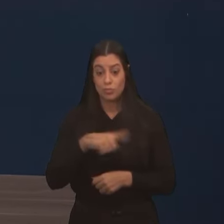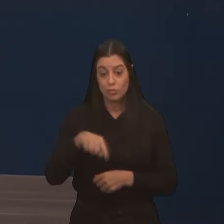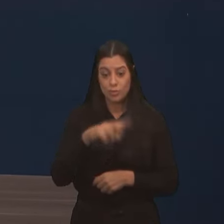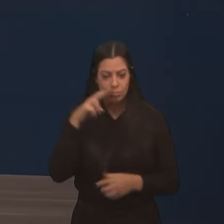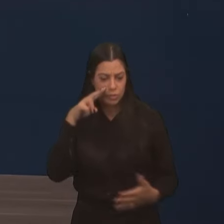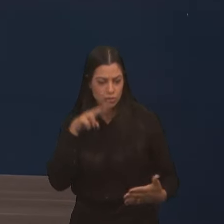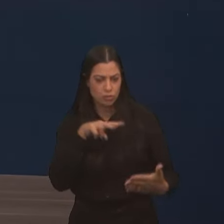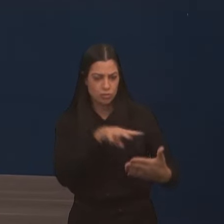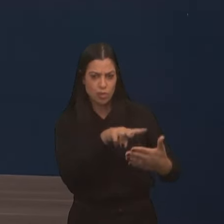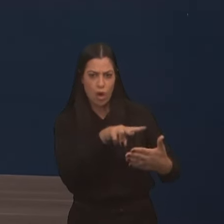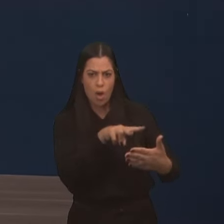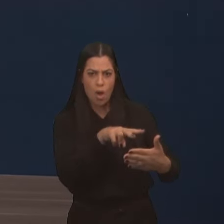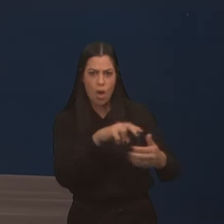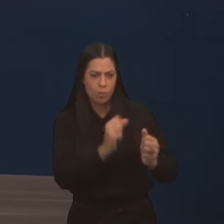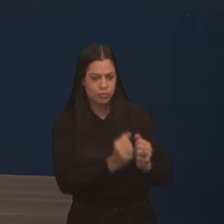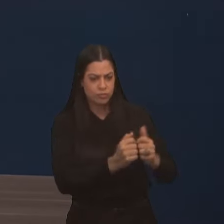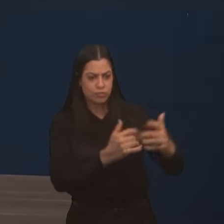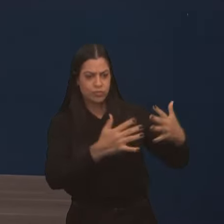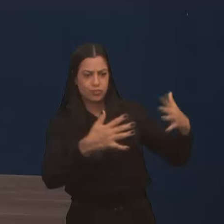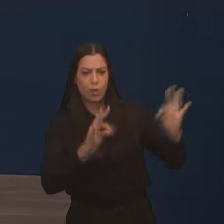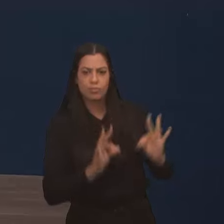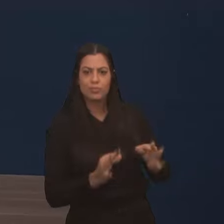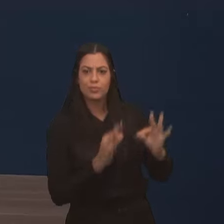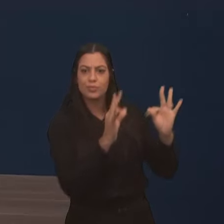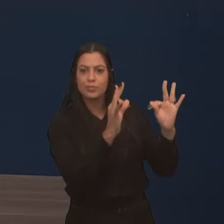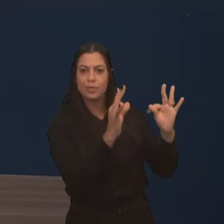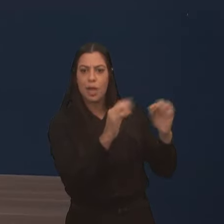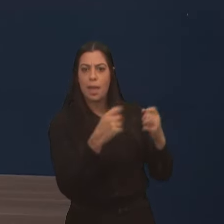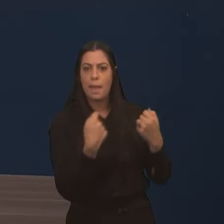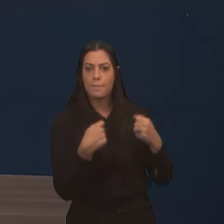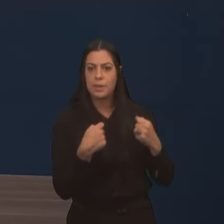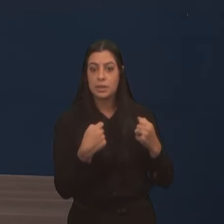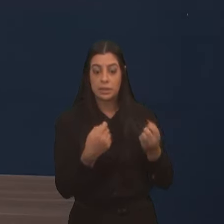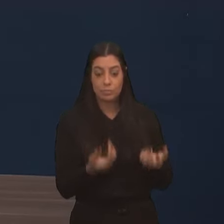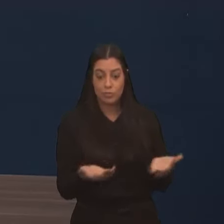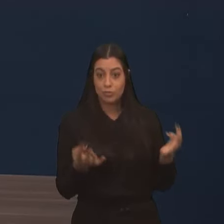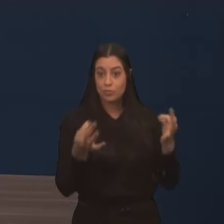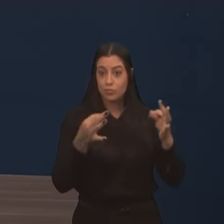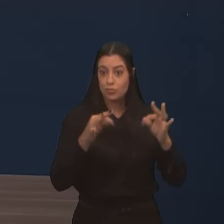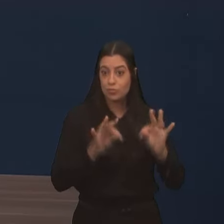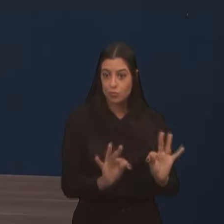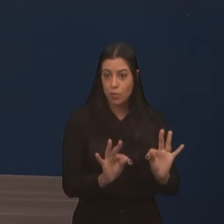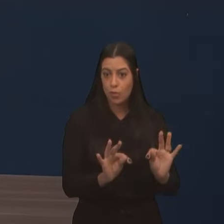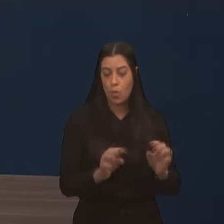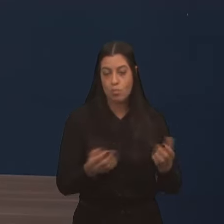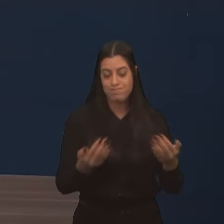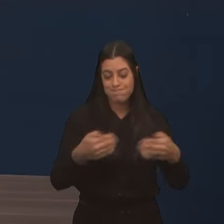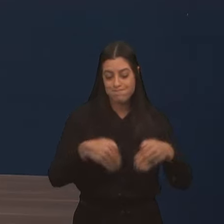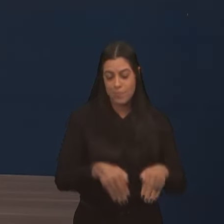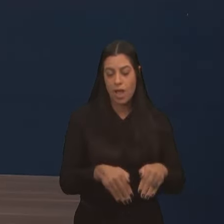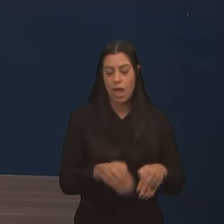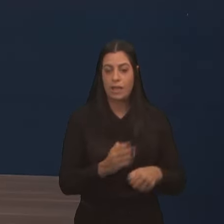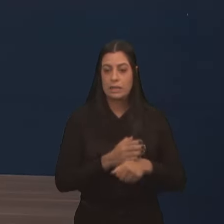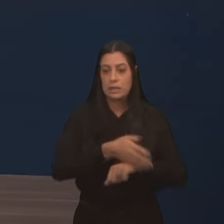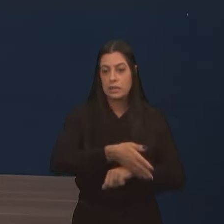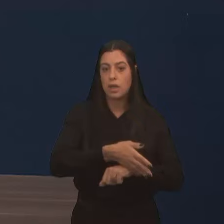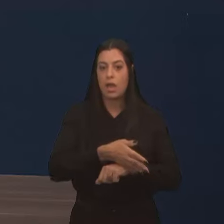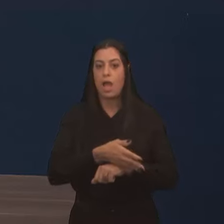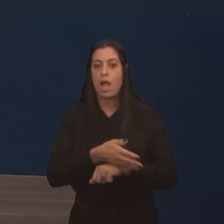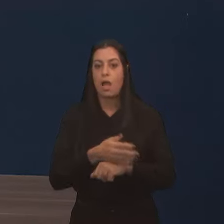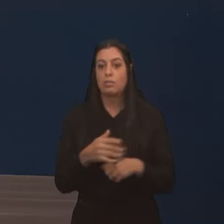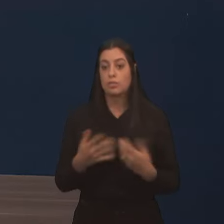estamos mais acompanhando a revolução tecnológica. Nós estamos dentro de ela. Por lo